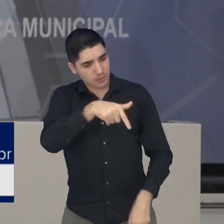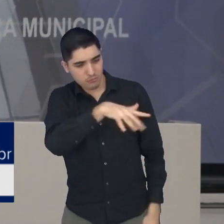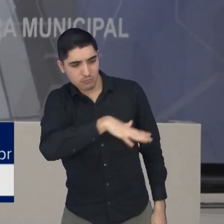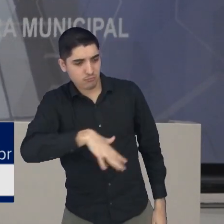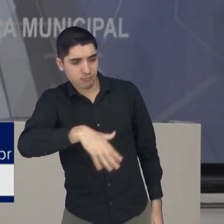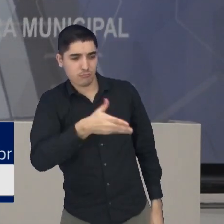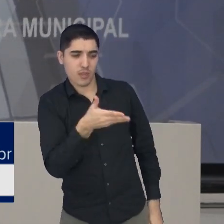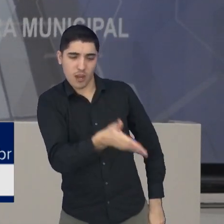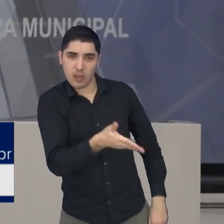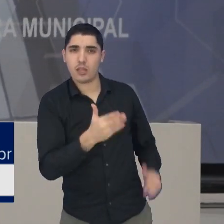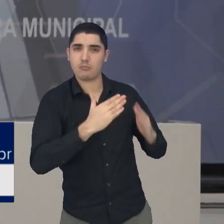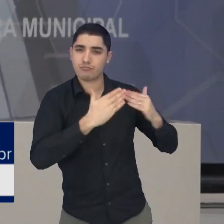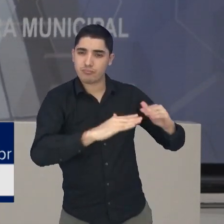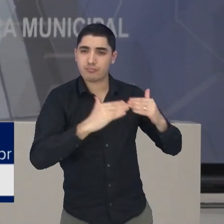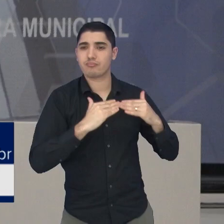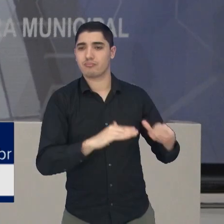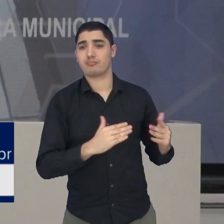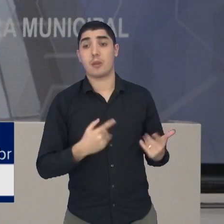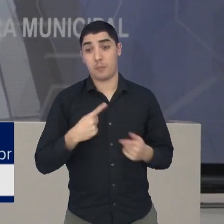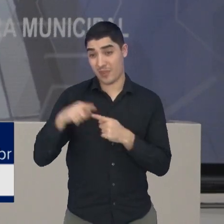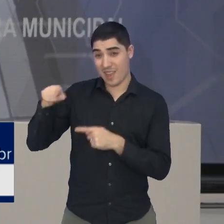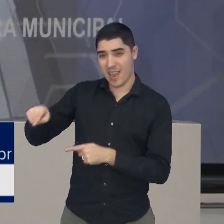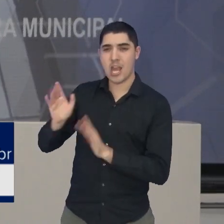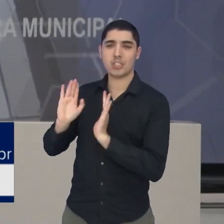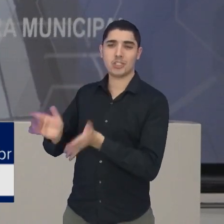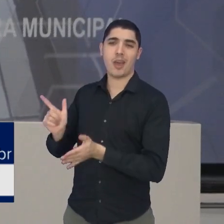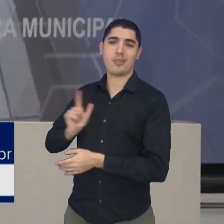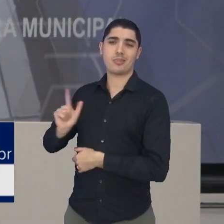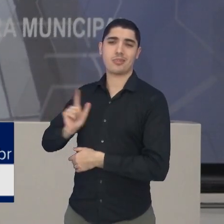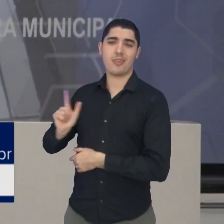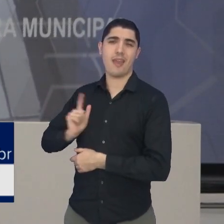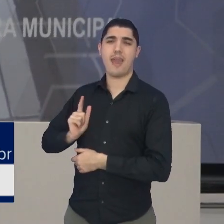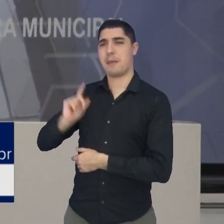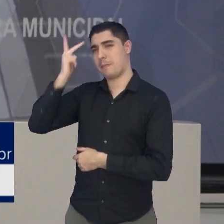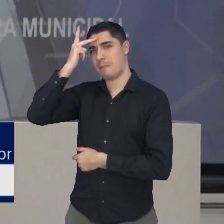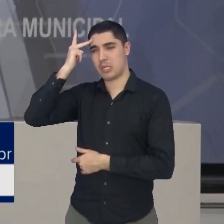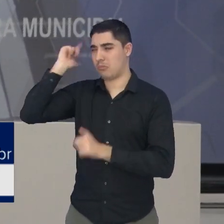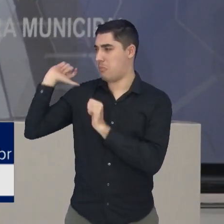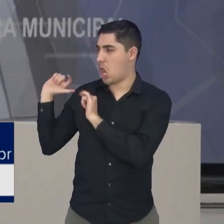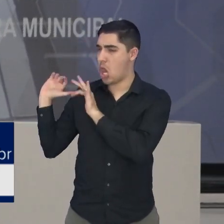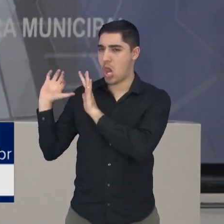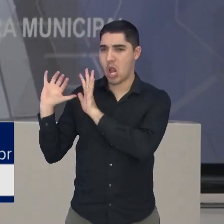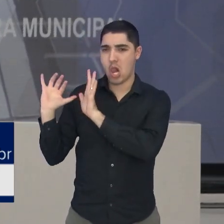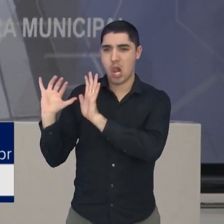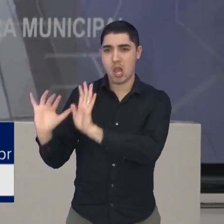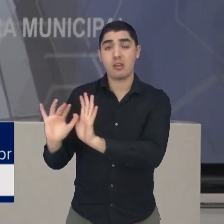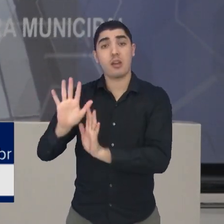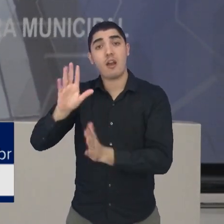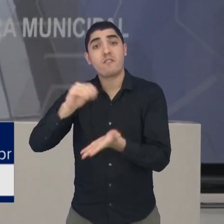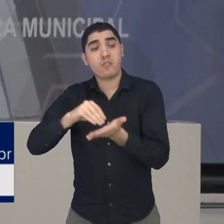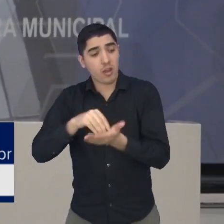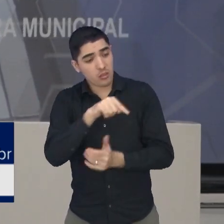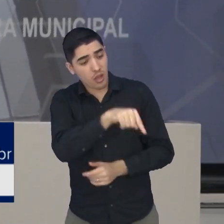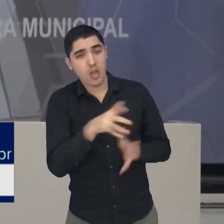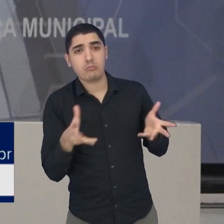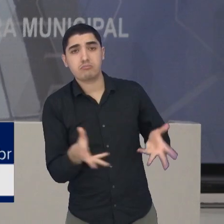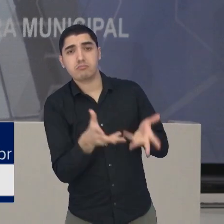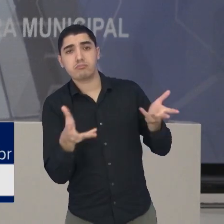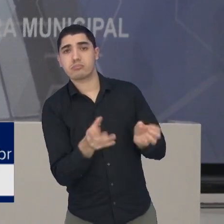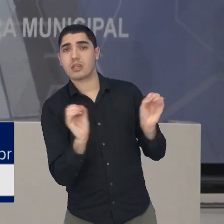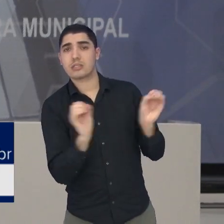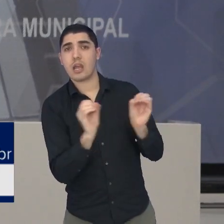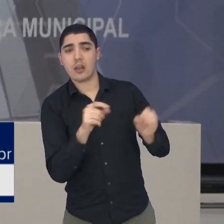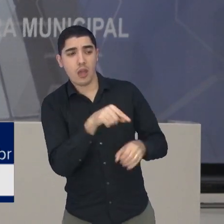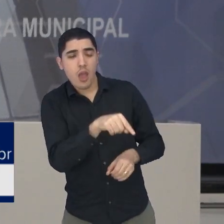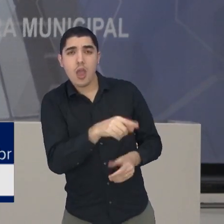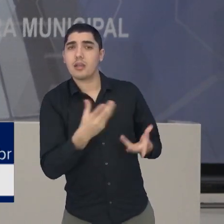mais, aonde já está adensado, aonde já tem demanda, e comece a estimular outros bairros, outras regiões da cidade que a gente acredita